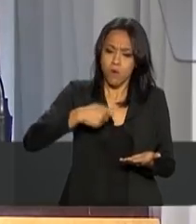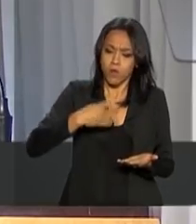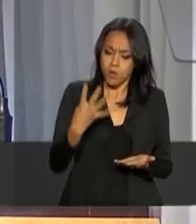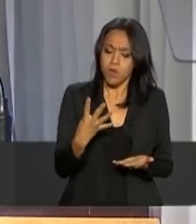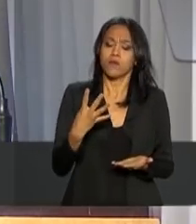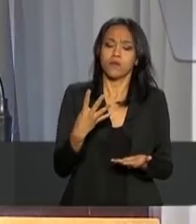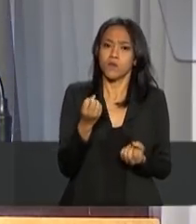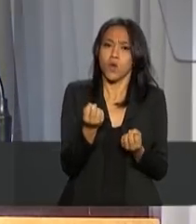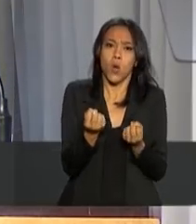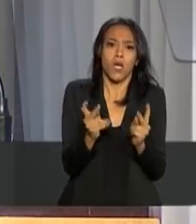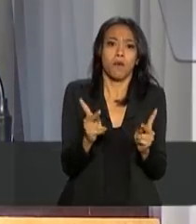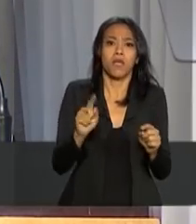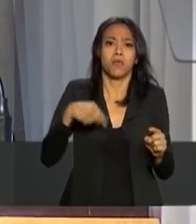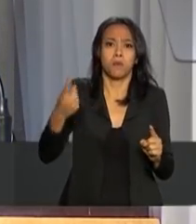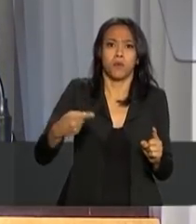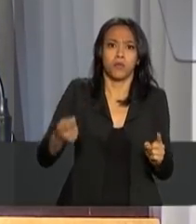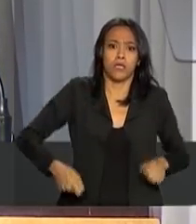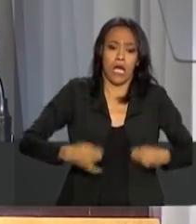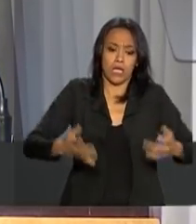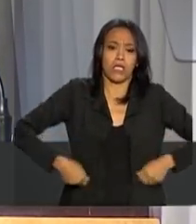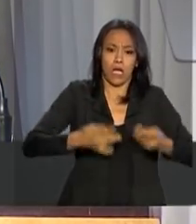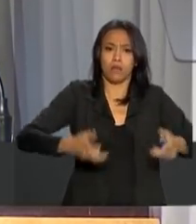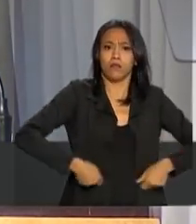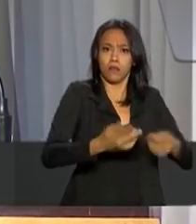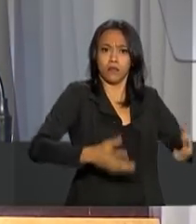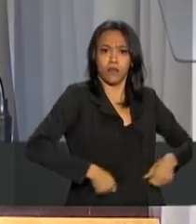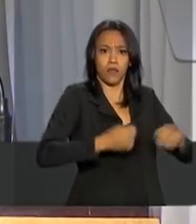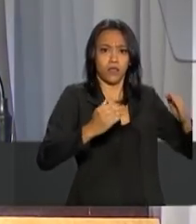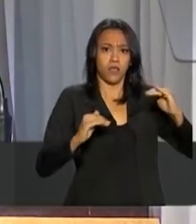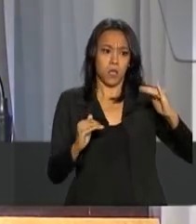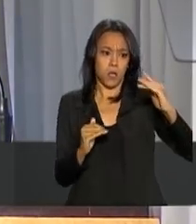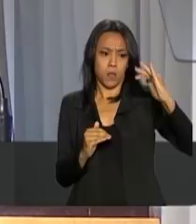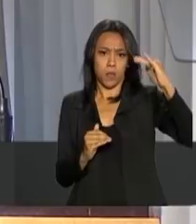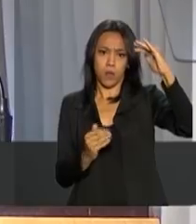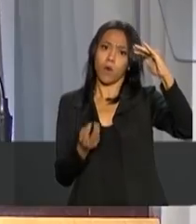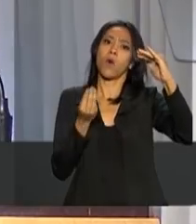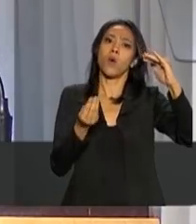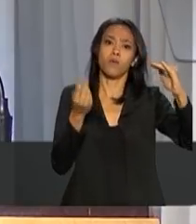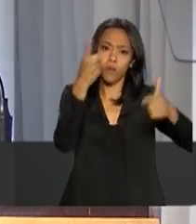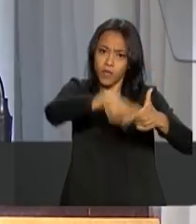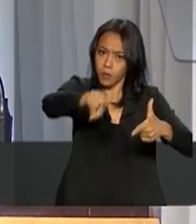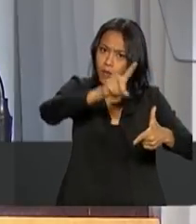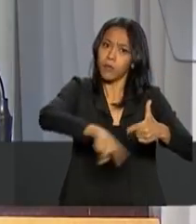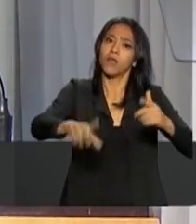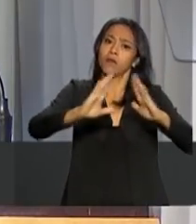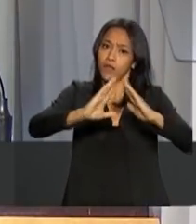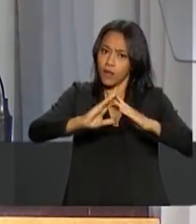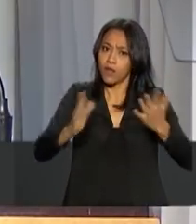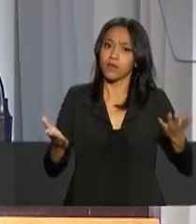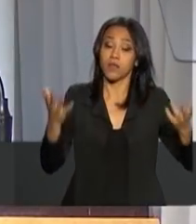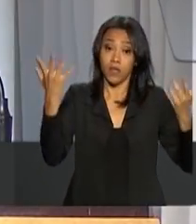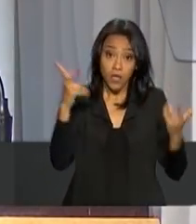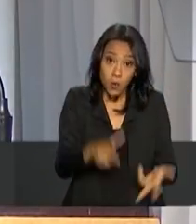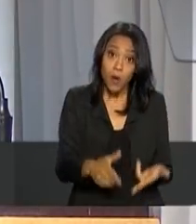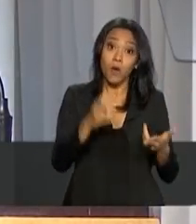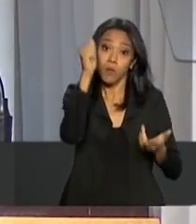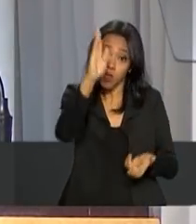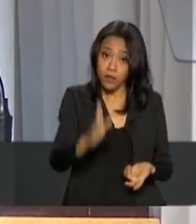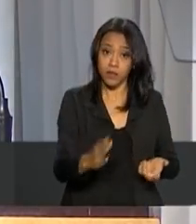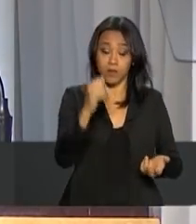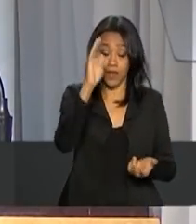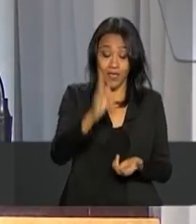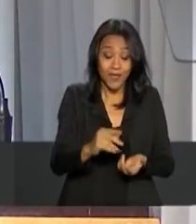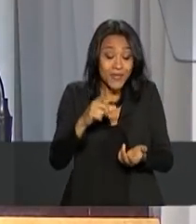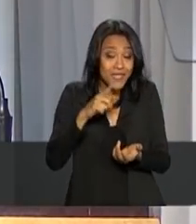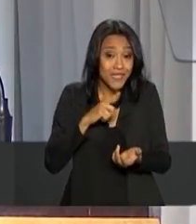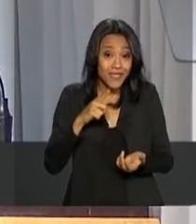mas depois não me sustento mais. Eu crio uma crise interna na minha casa. Ora, o Brasil é a nossa grande casa e você